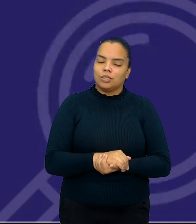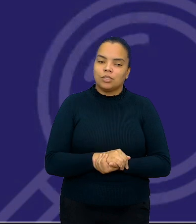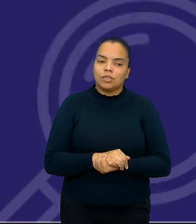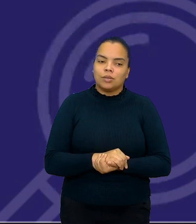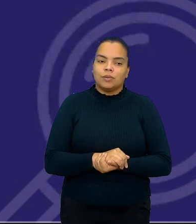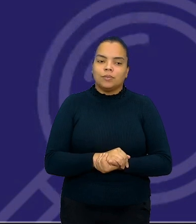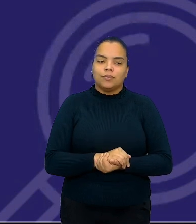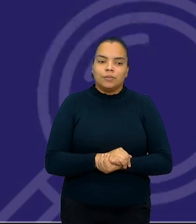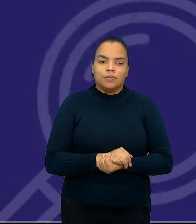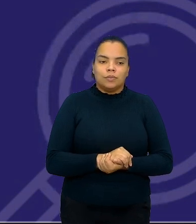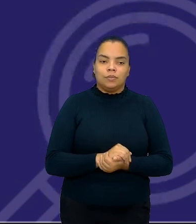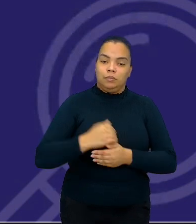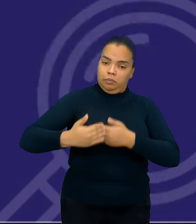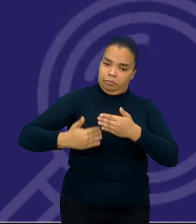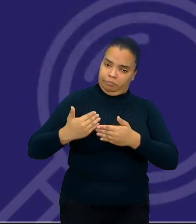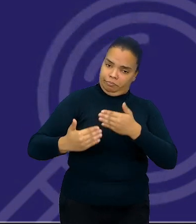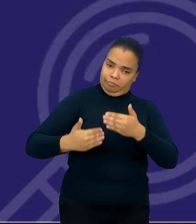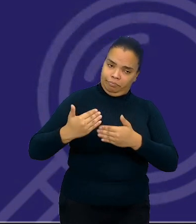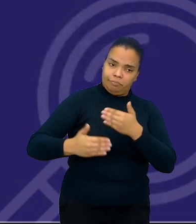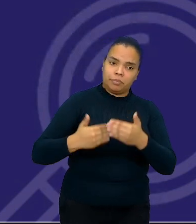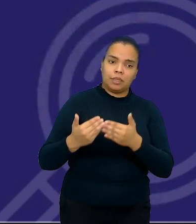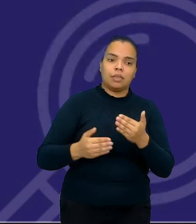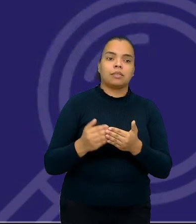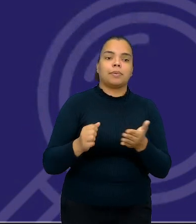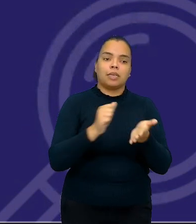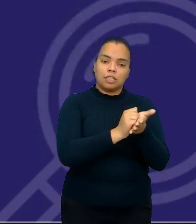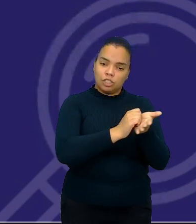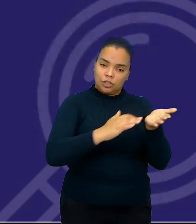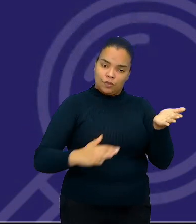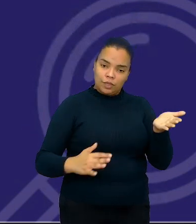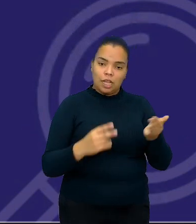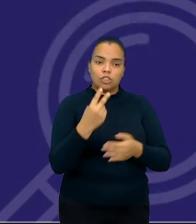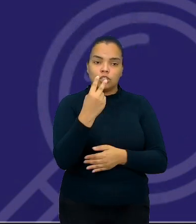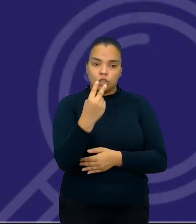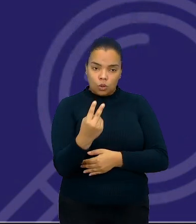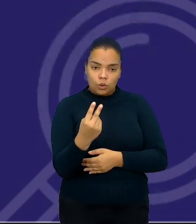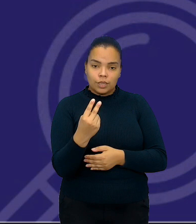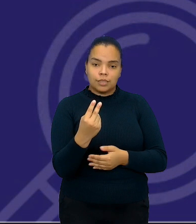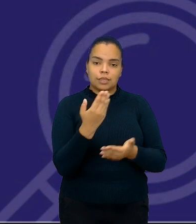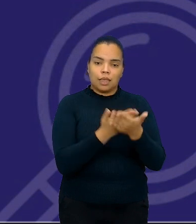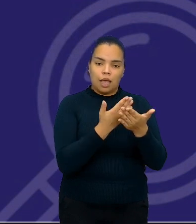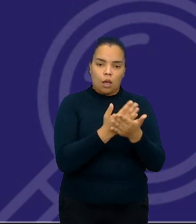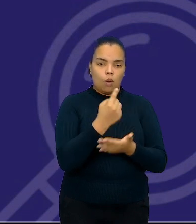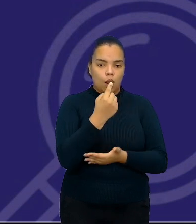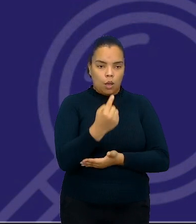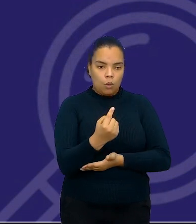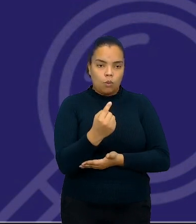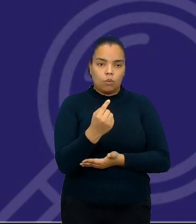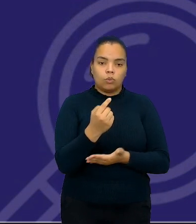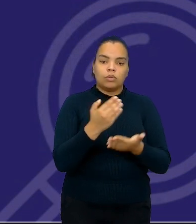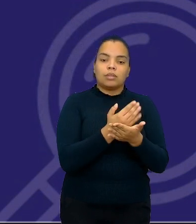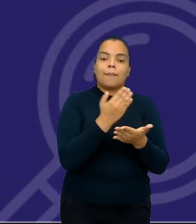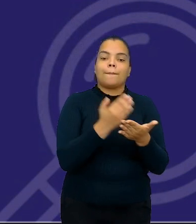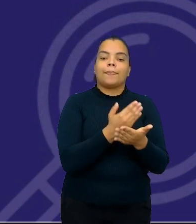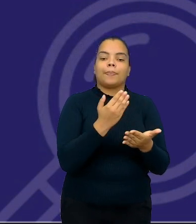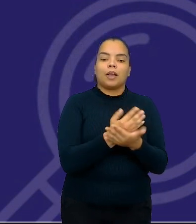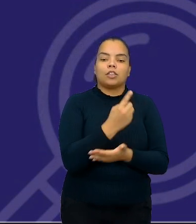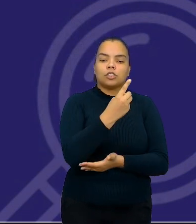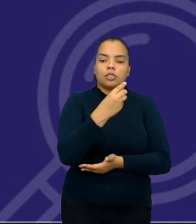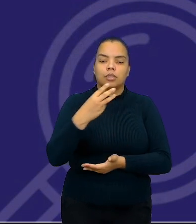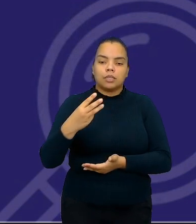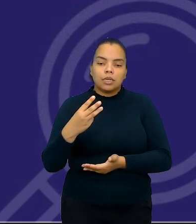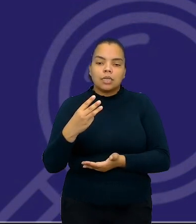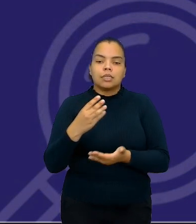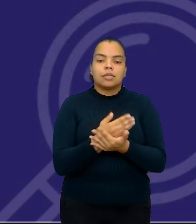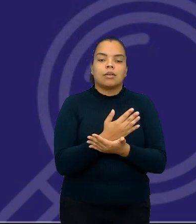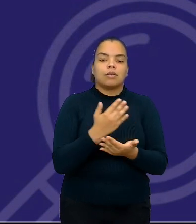o seu desenvolvimento, nós separamos a atividade 2 da aula 1, que está disponível na página 13 do caderno